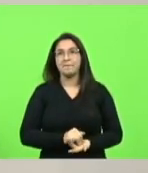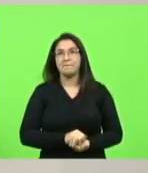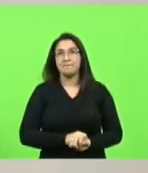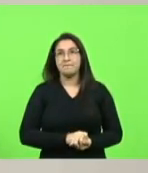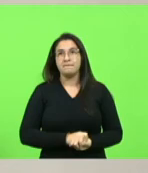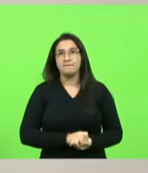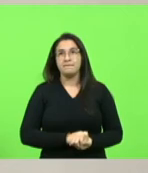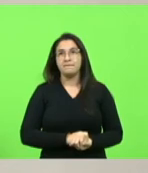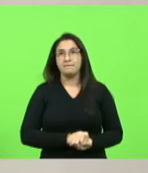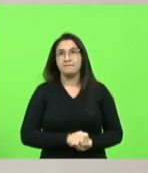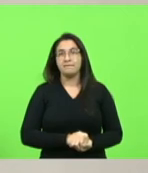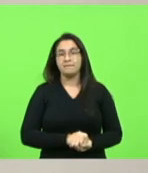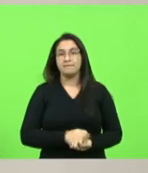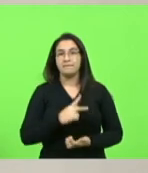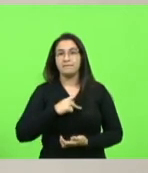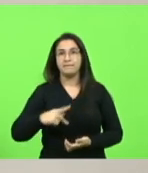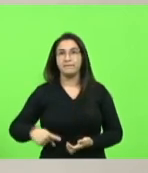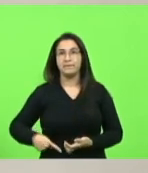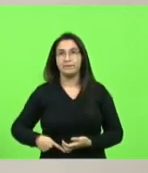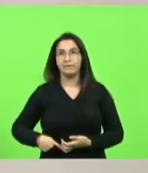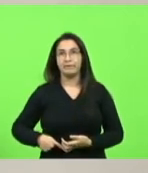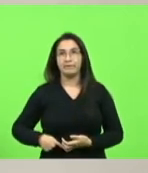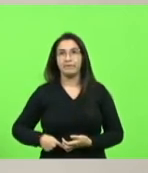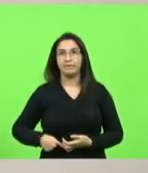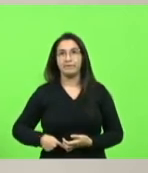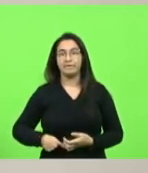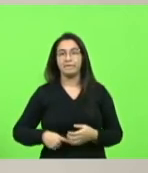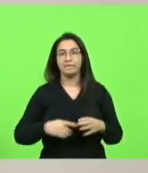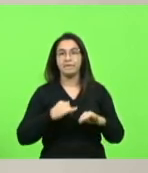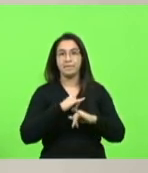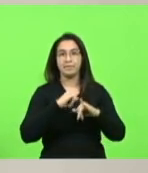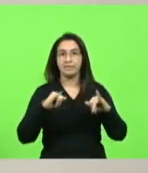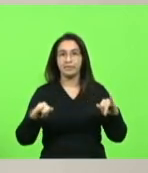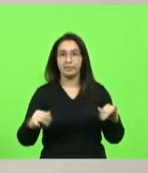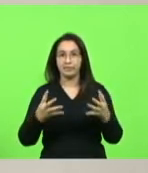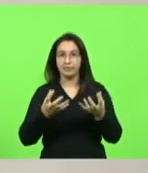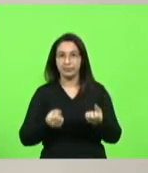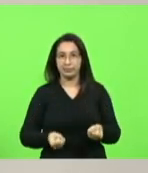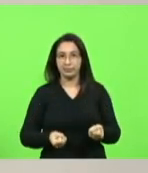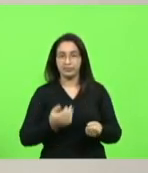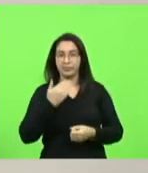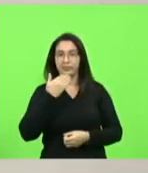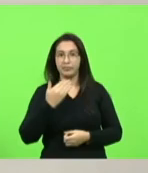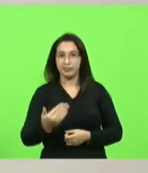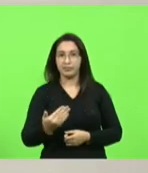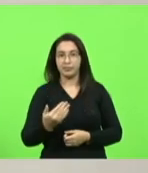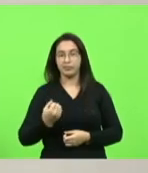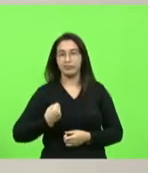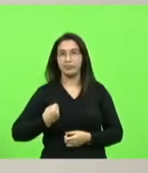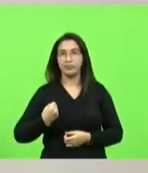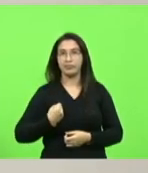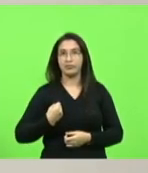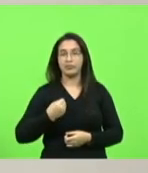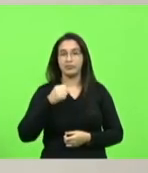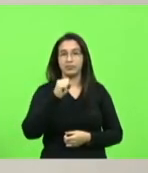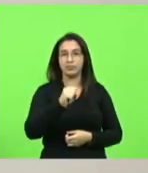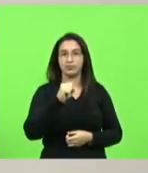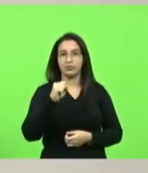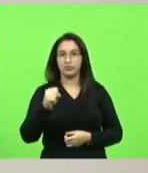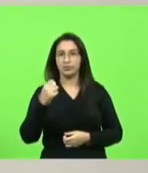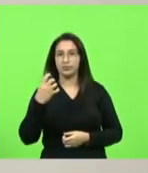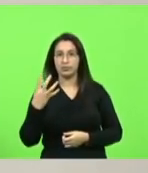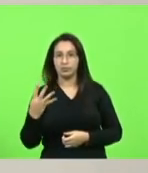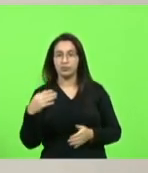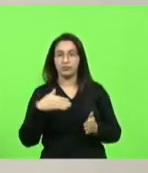essa presidência comunica que defere os seguintes requerimentos requerimentos 884